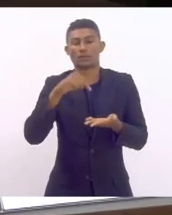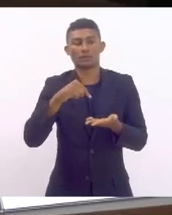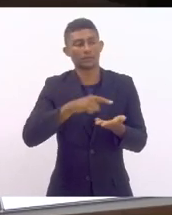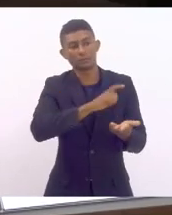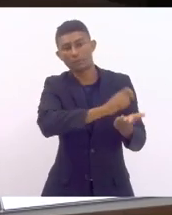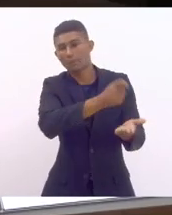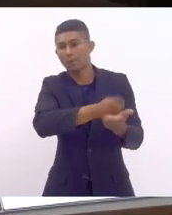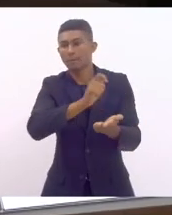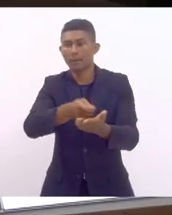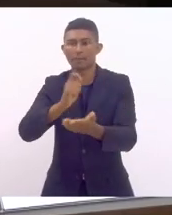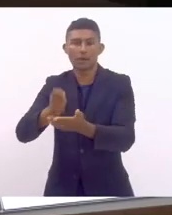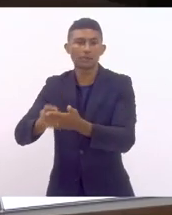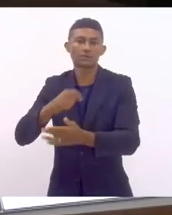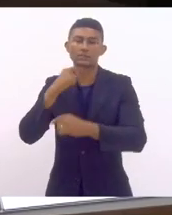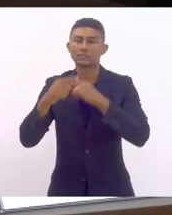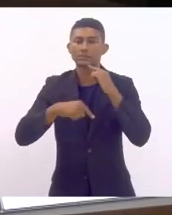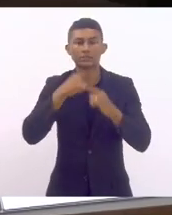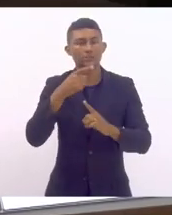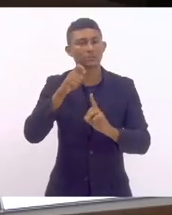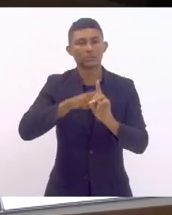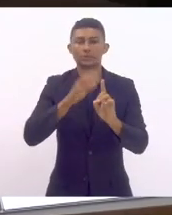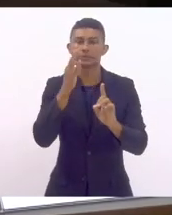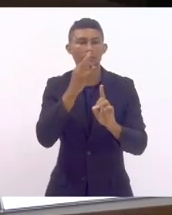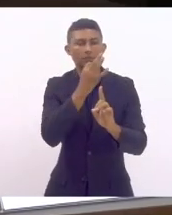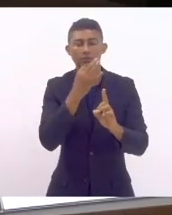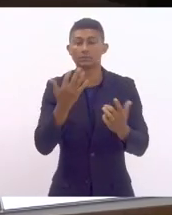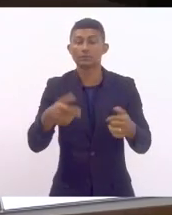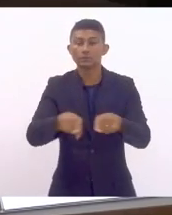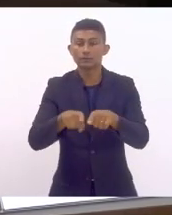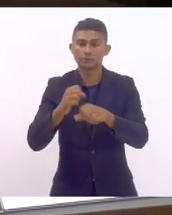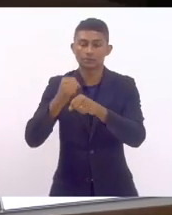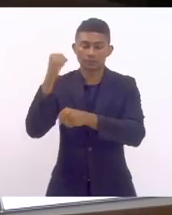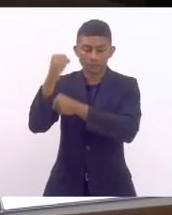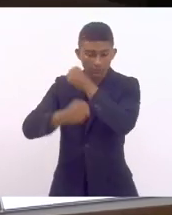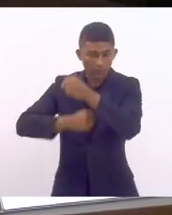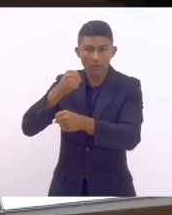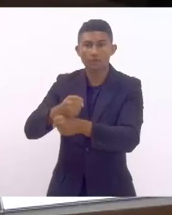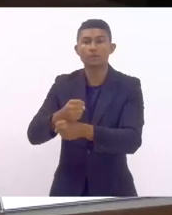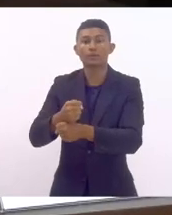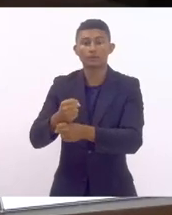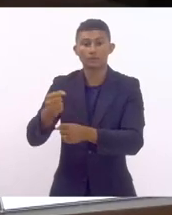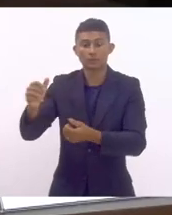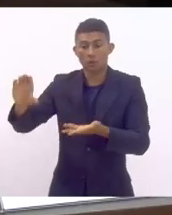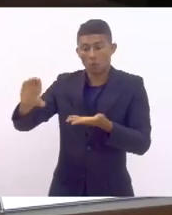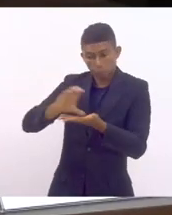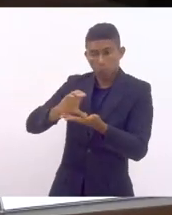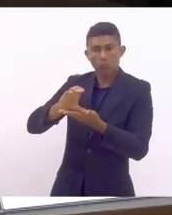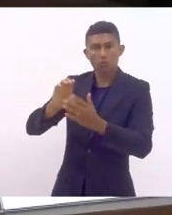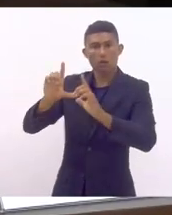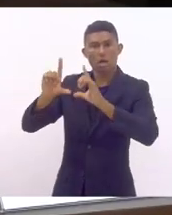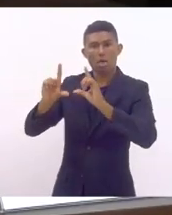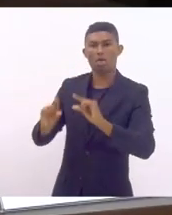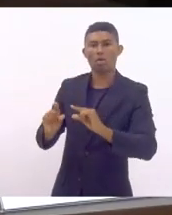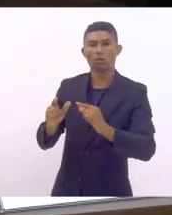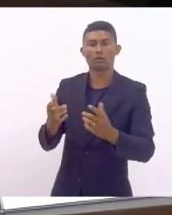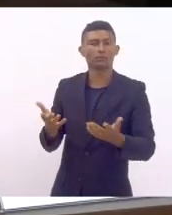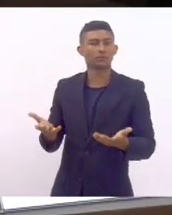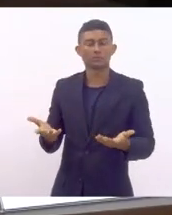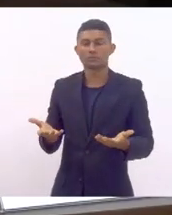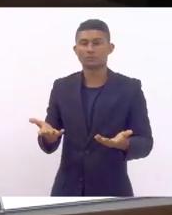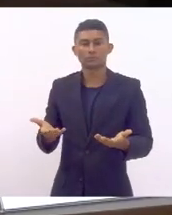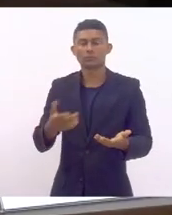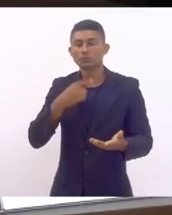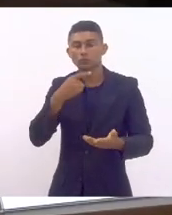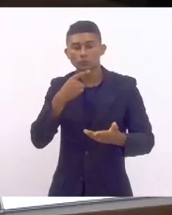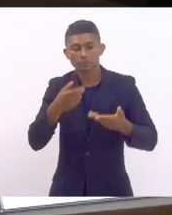as minhas despesas a partir de Setembro com a redução do ano que vem eu não posso nem contar com o orçamento do ano que vem para uma recomposição